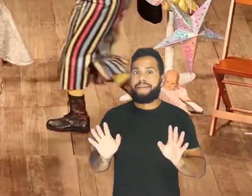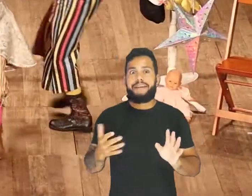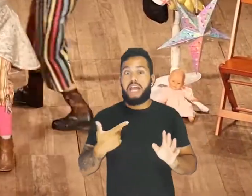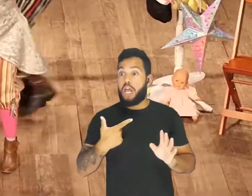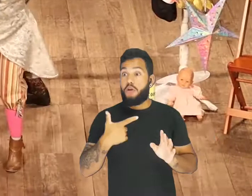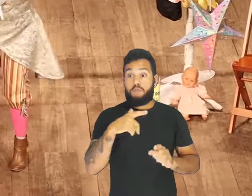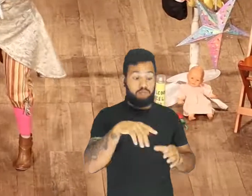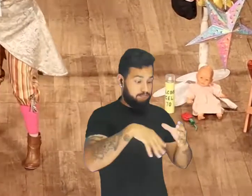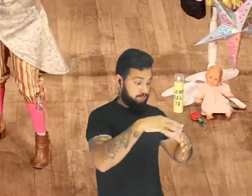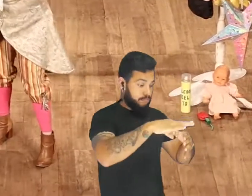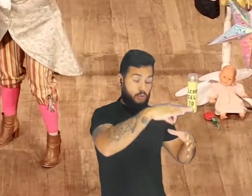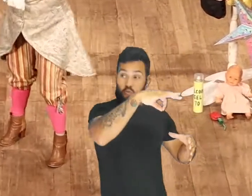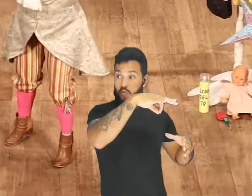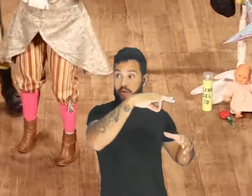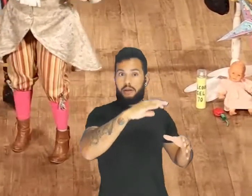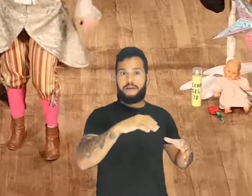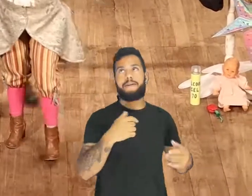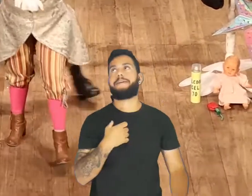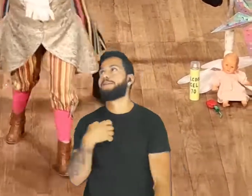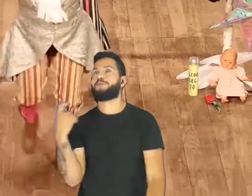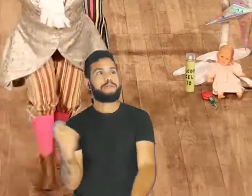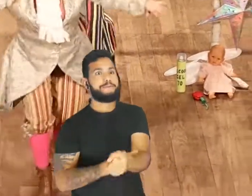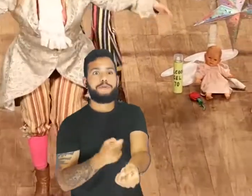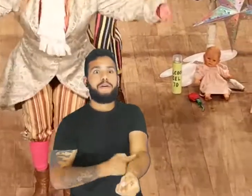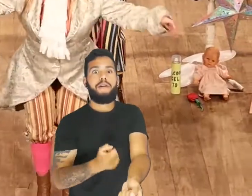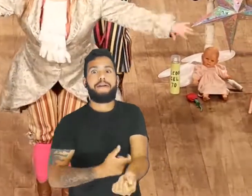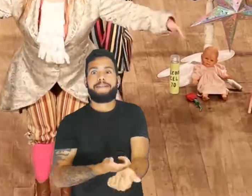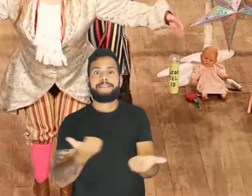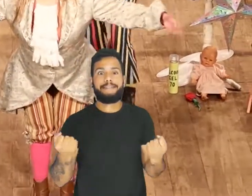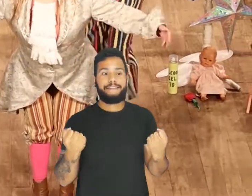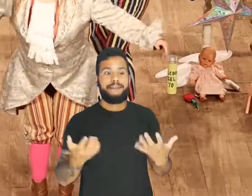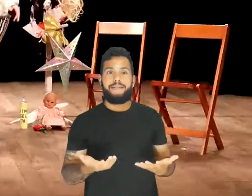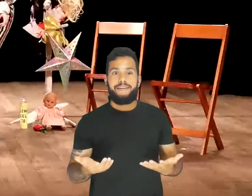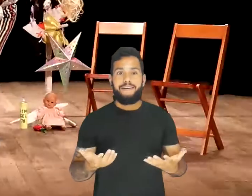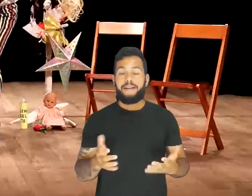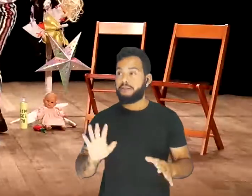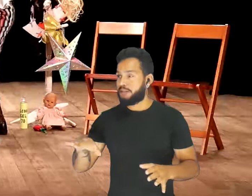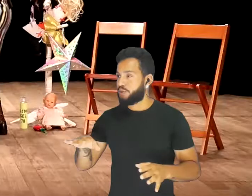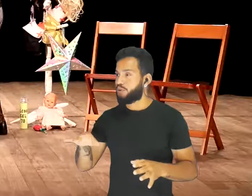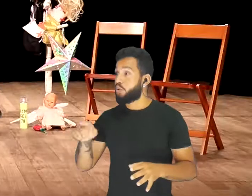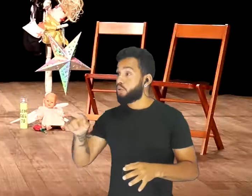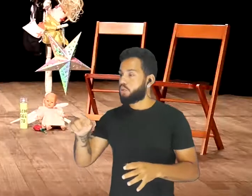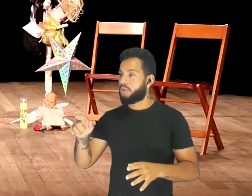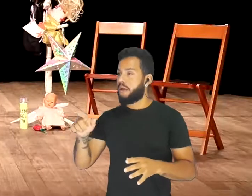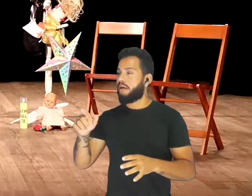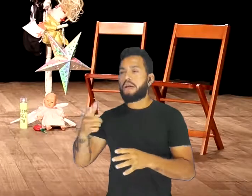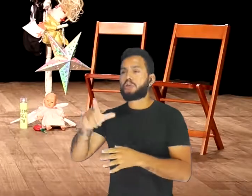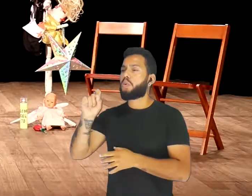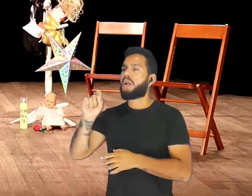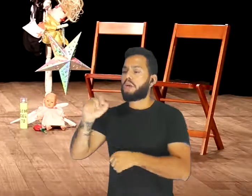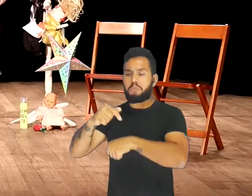Tô nervoso. Deixa eu botar. Tá. Eu vou escolher. Vocês querem escolher? Eu tô nervosa. O Guinho vai